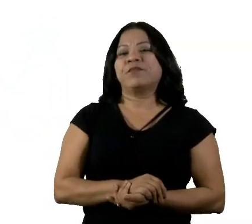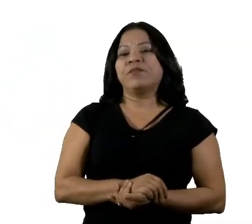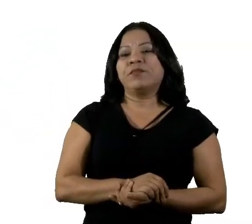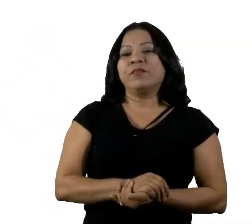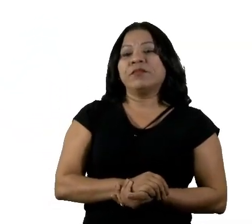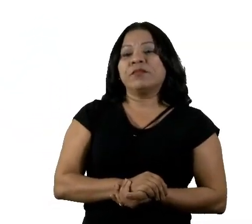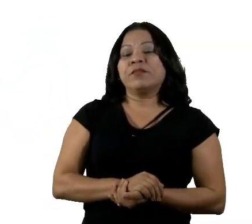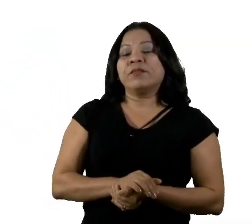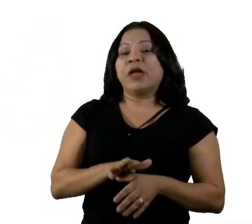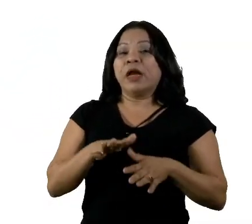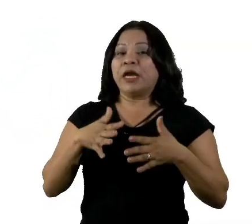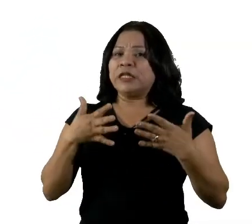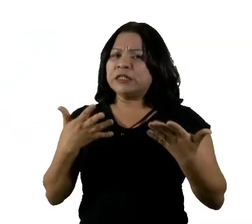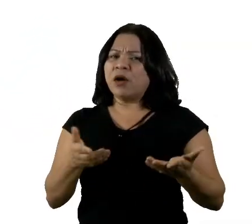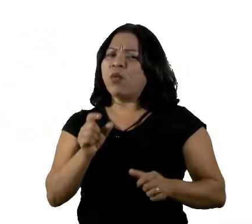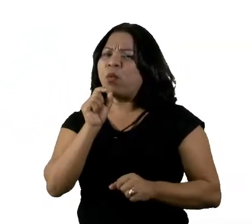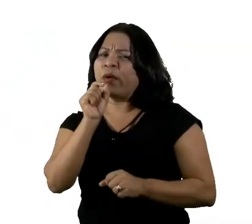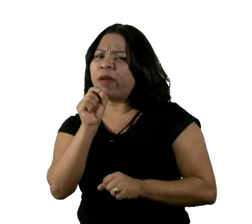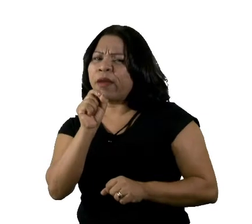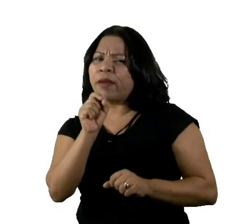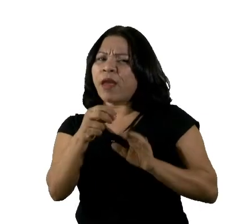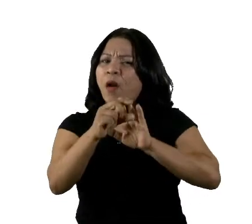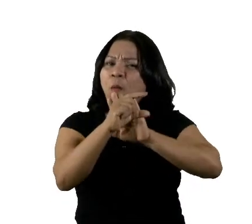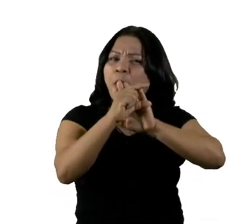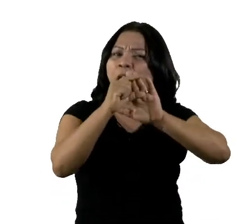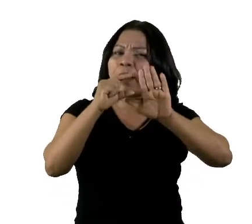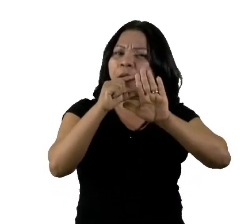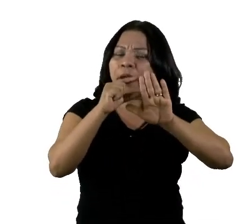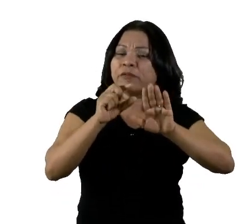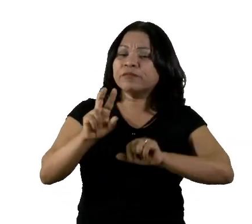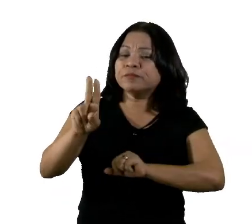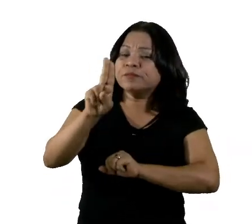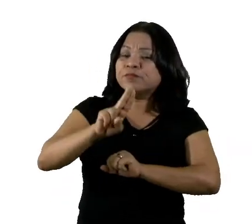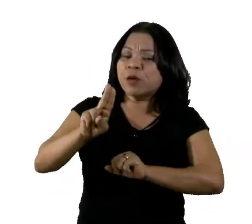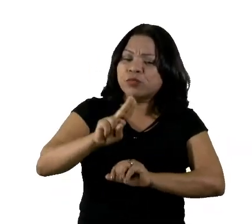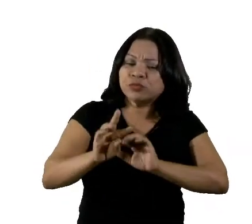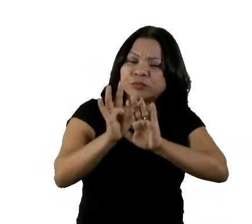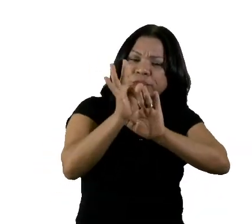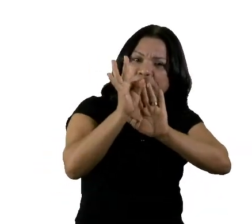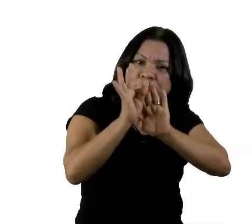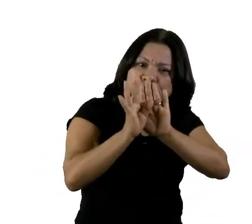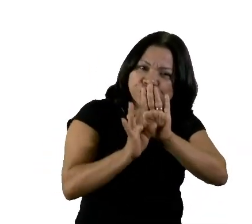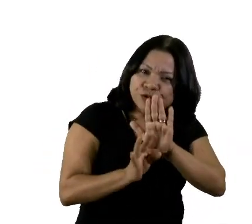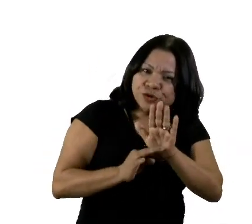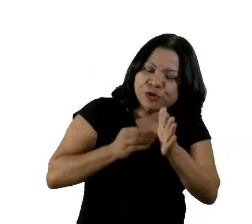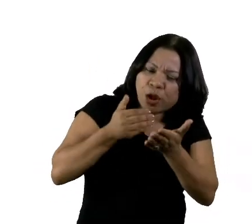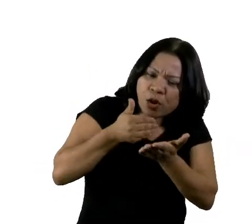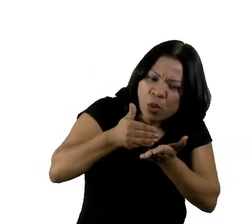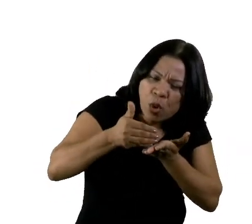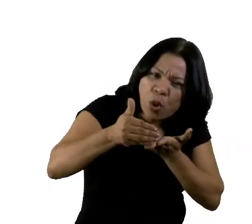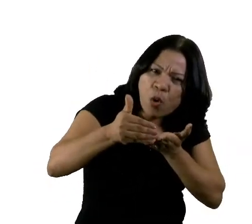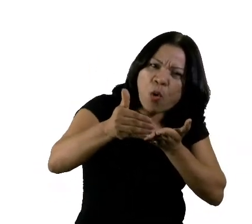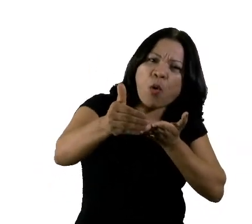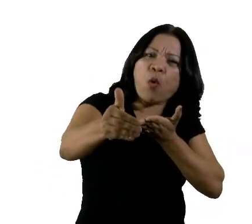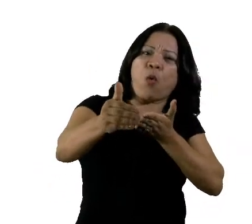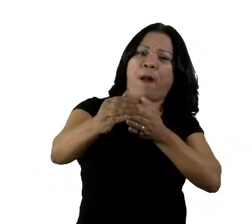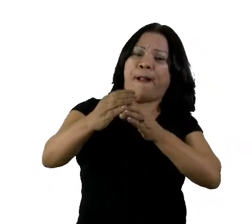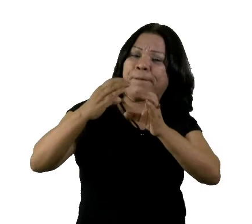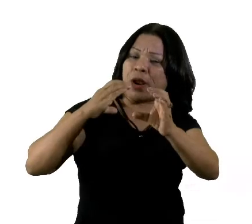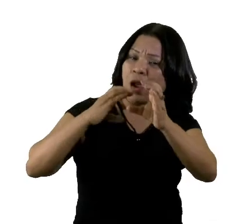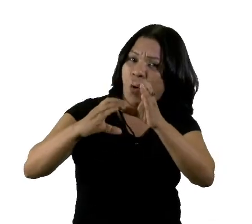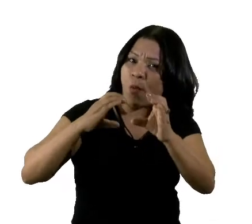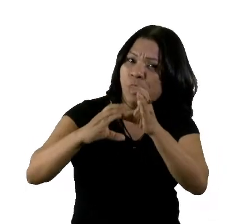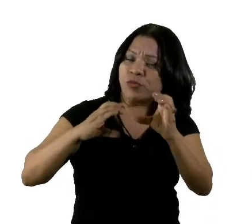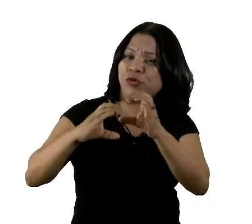Considera-se como um parágrafo uma unidade textual suficientemente longa para conter uma comunicação